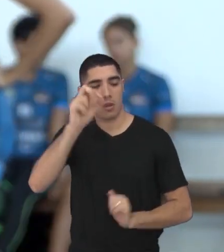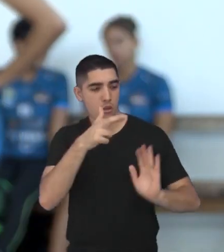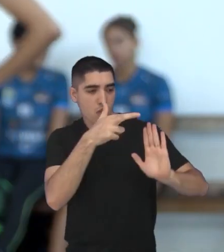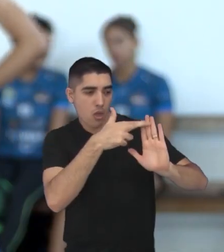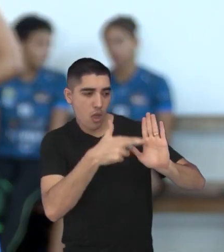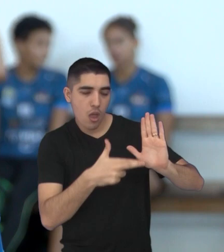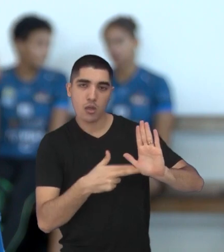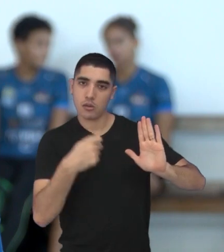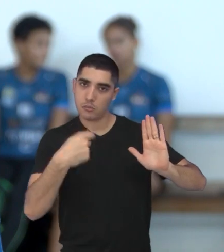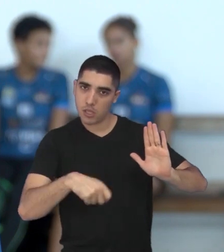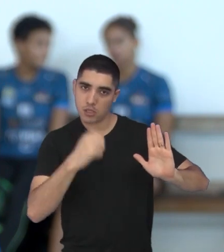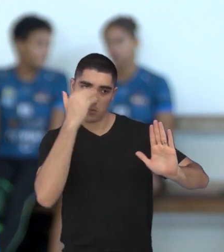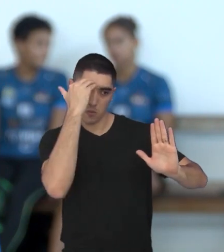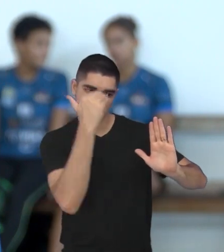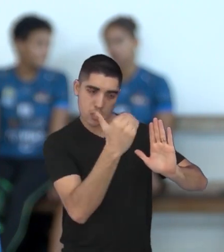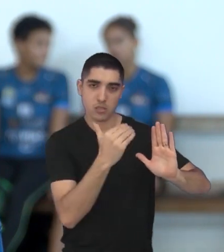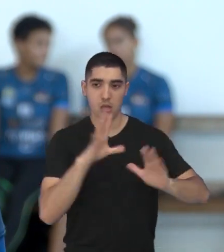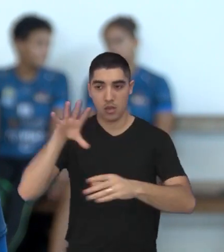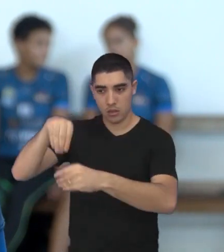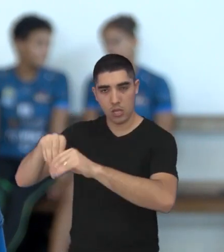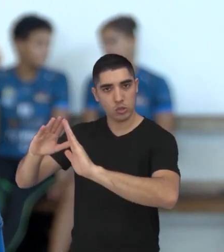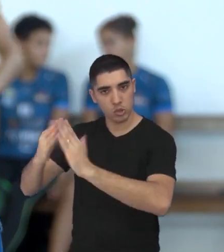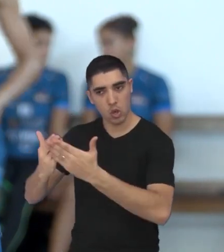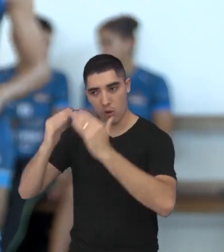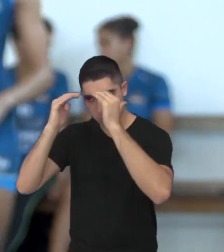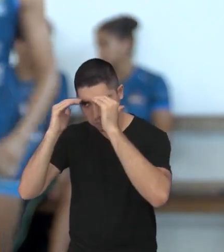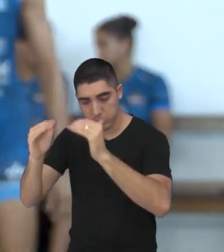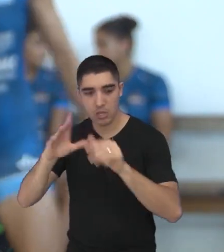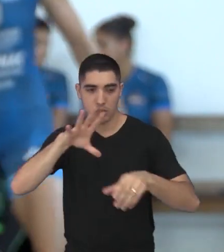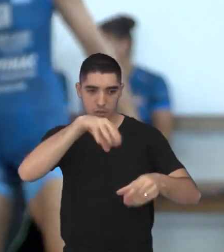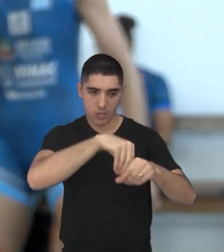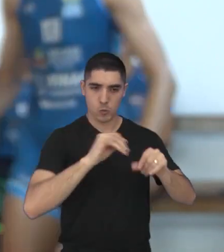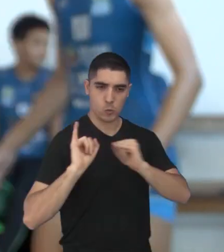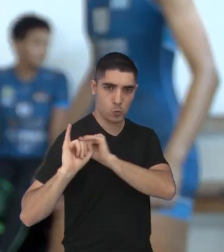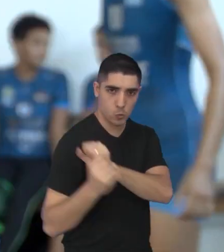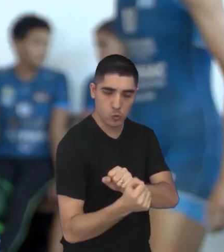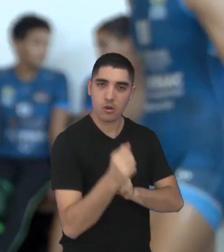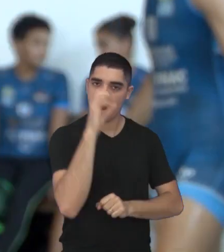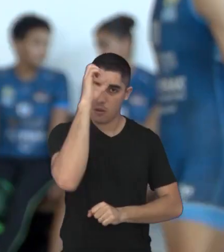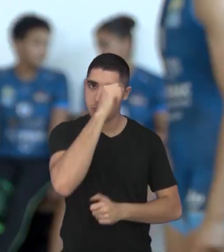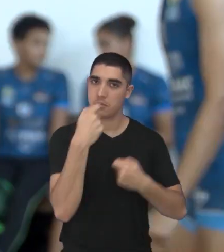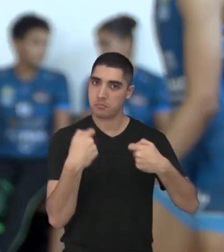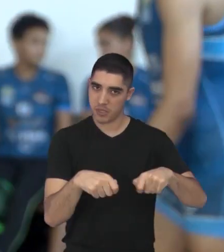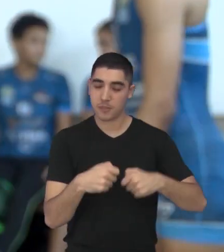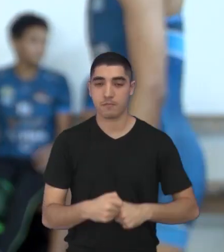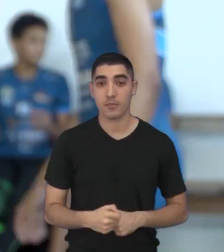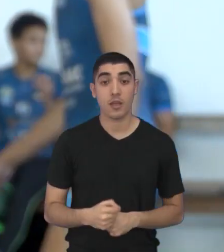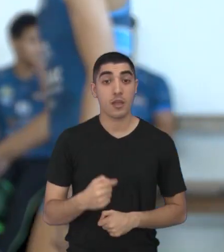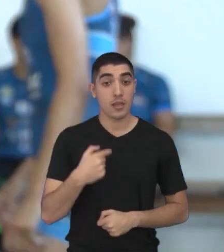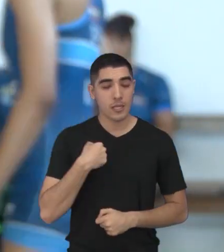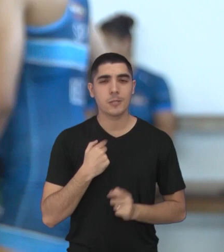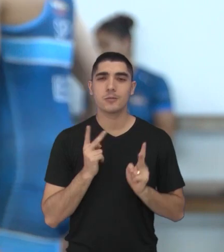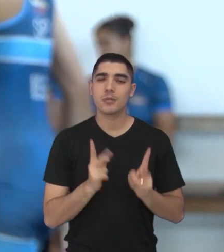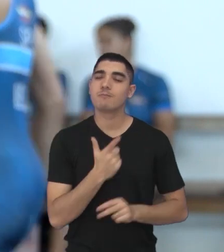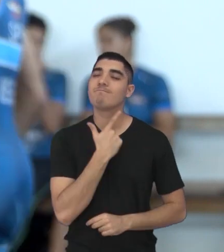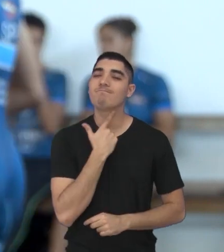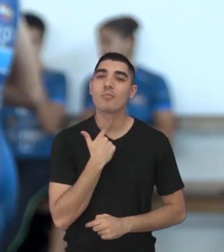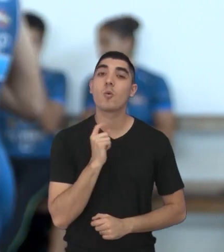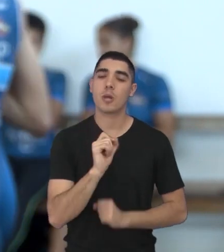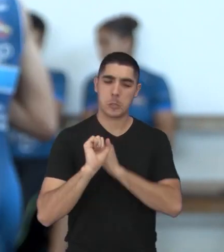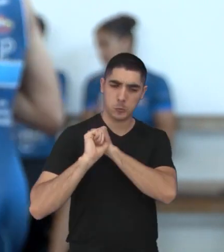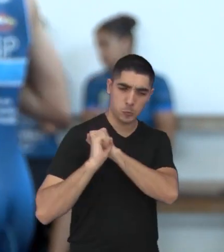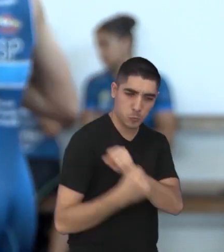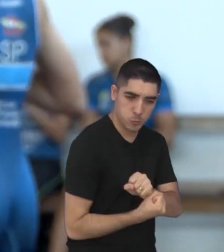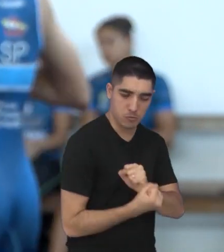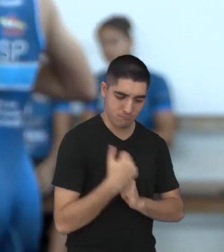cumprir as metas, tanto na escola quanto no judô, né, e eu sempre queria ter o meu